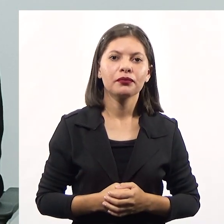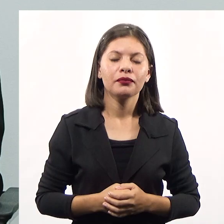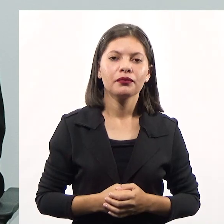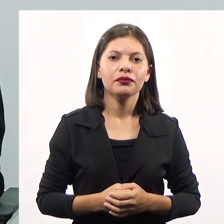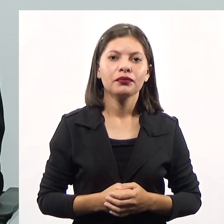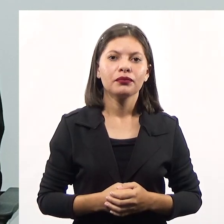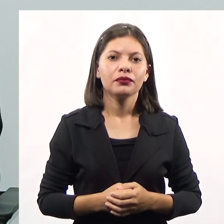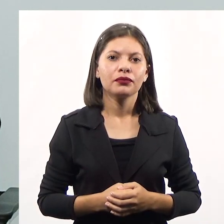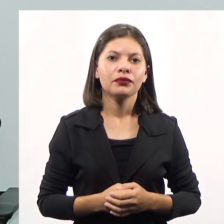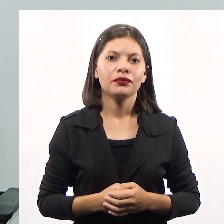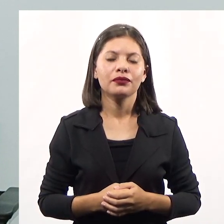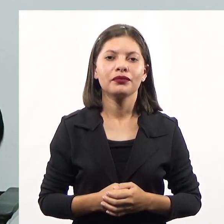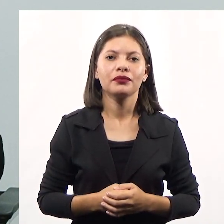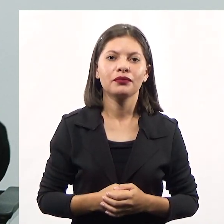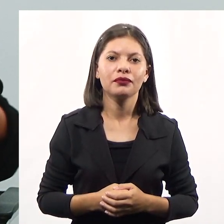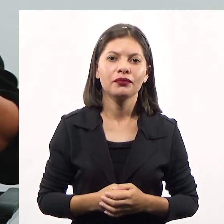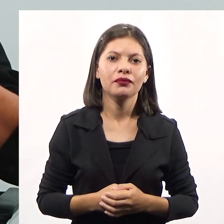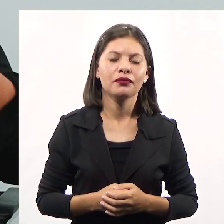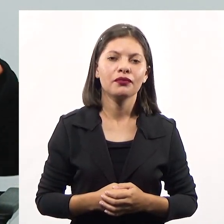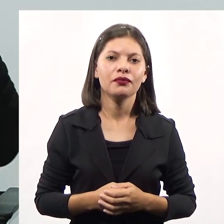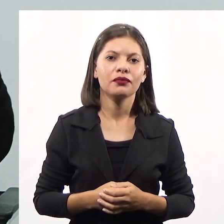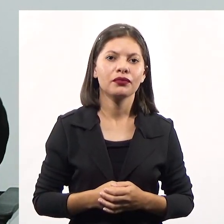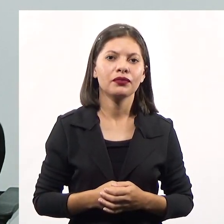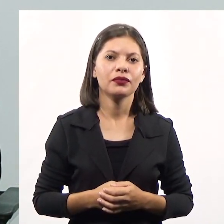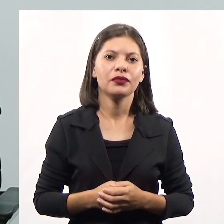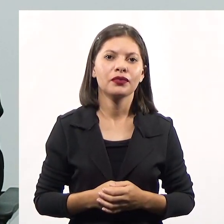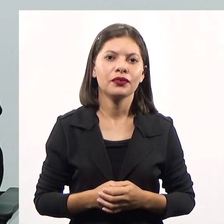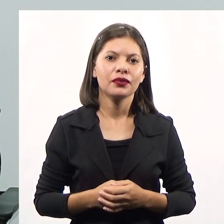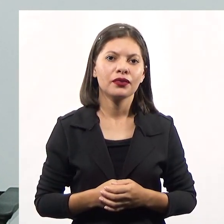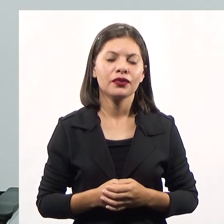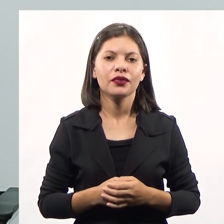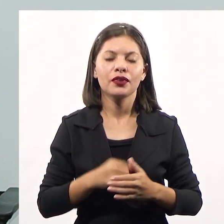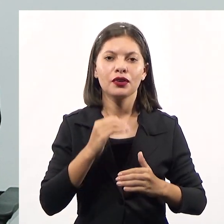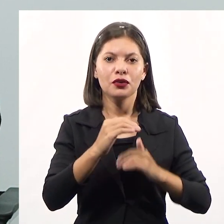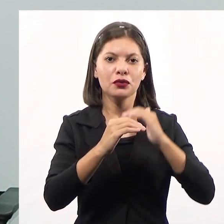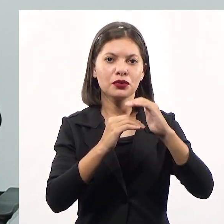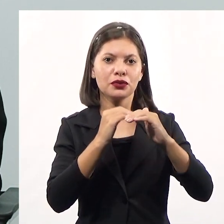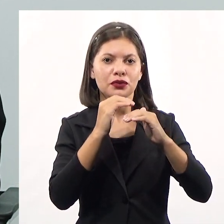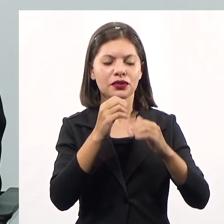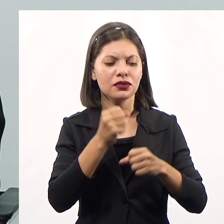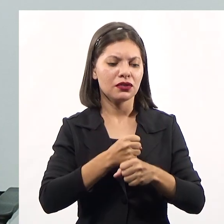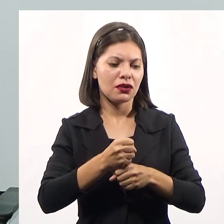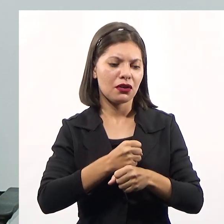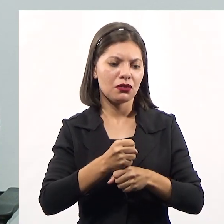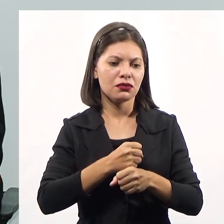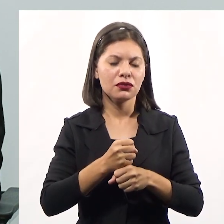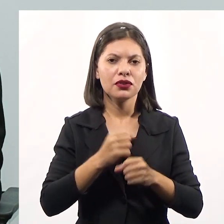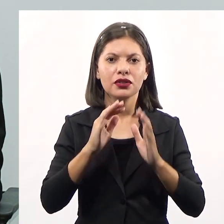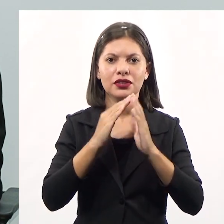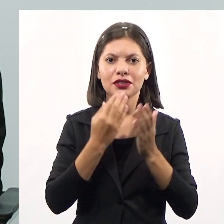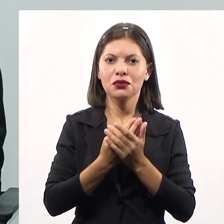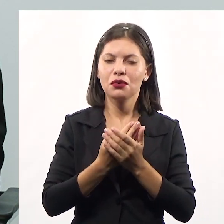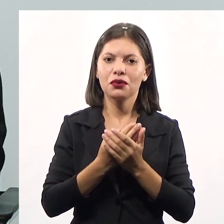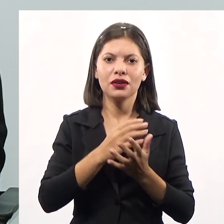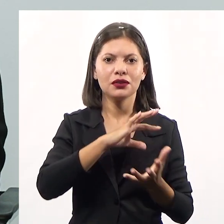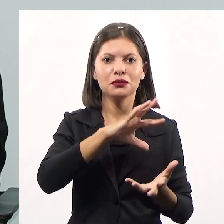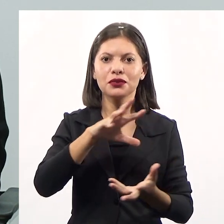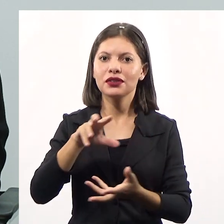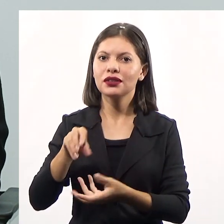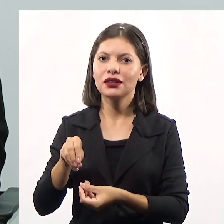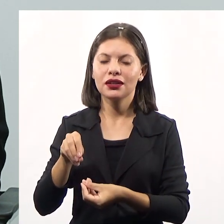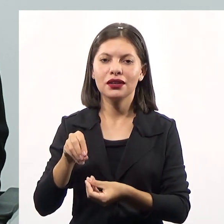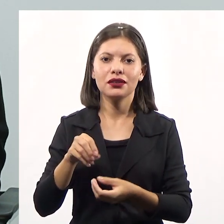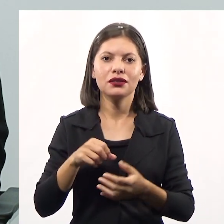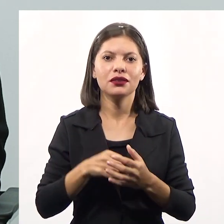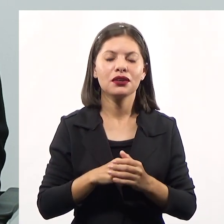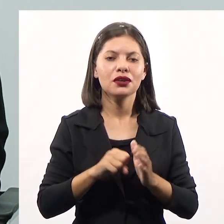vamos dizer assim, um boom, né, de construção de escolas secundaristas no mundo inteiro, na